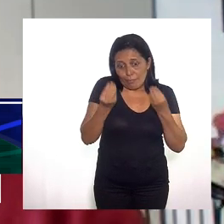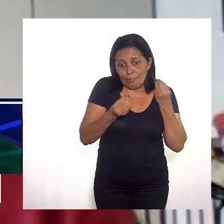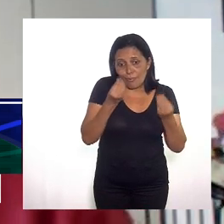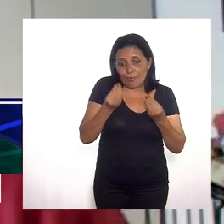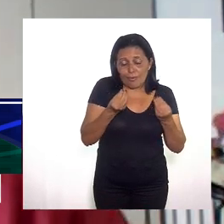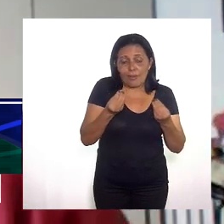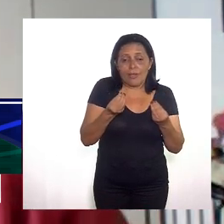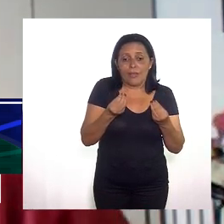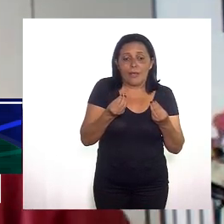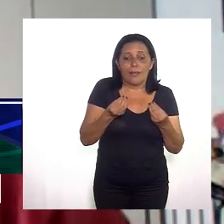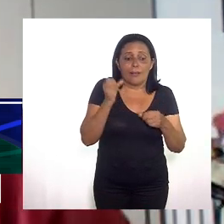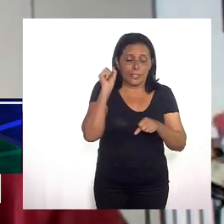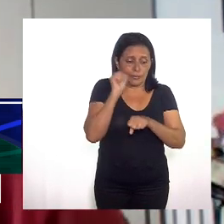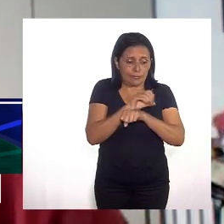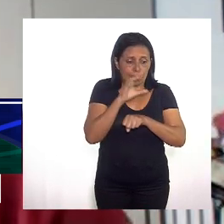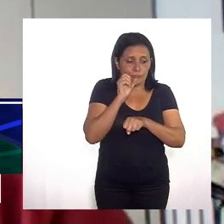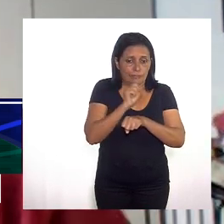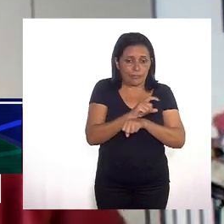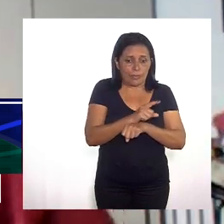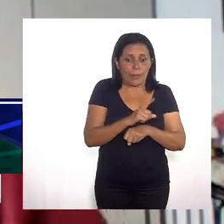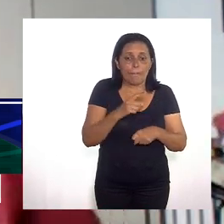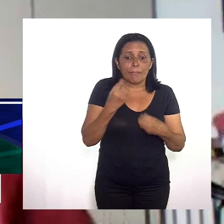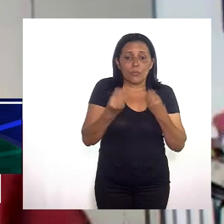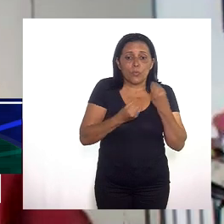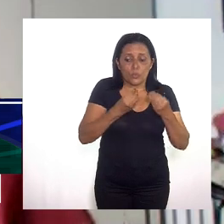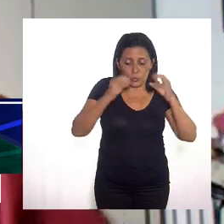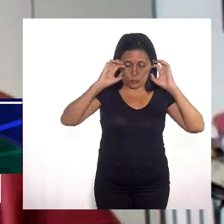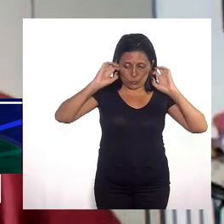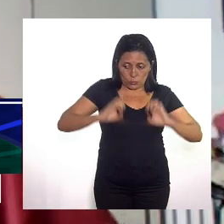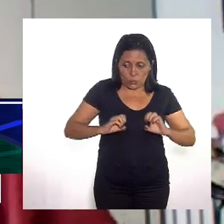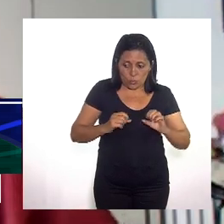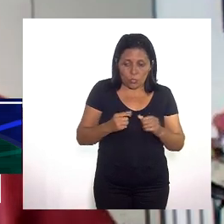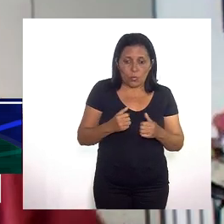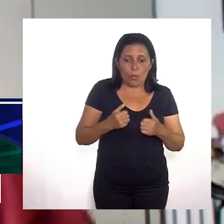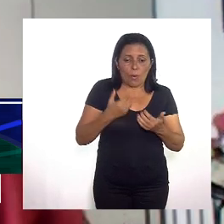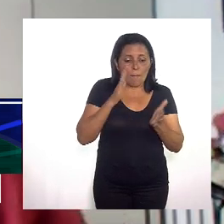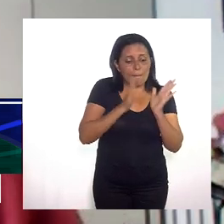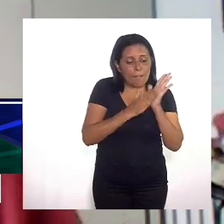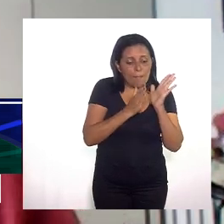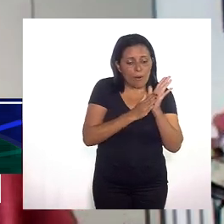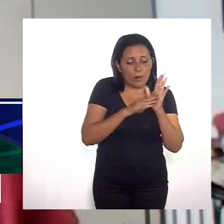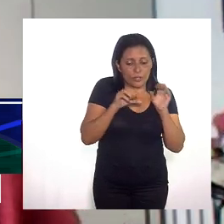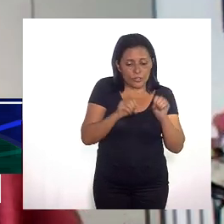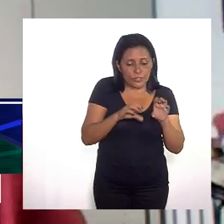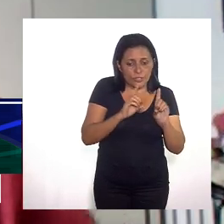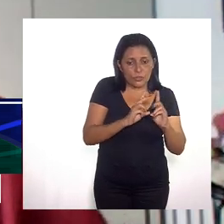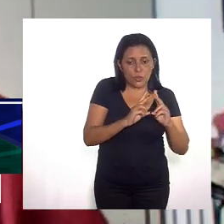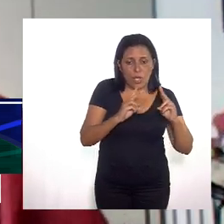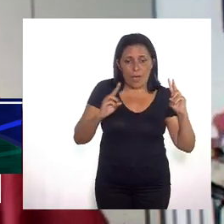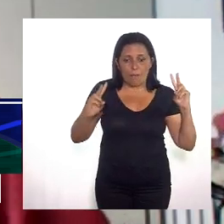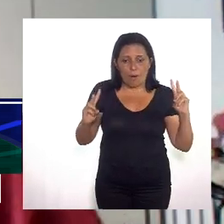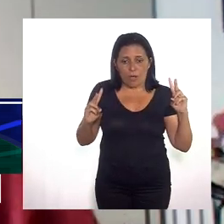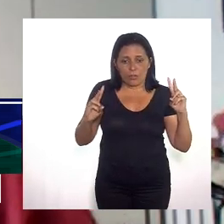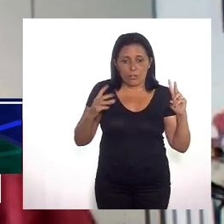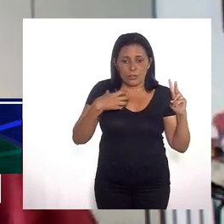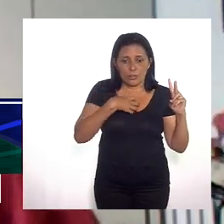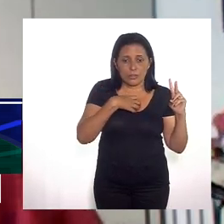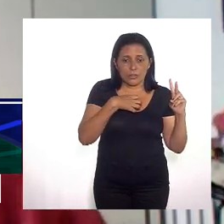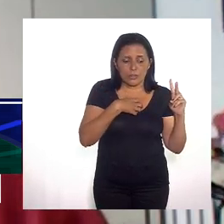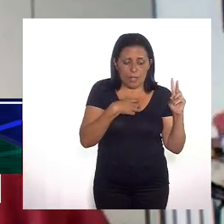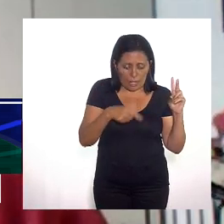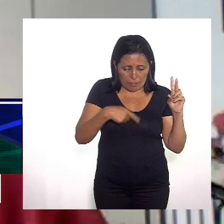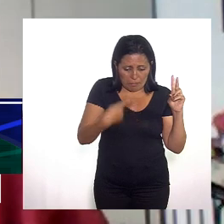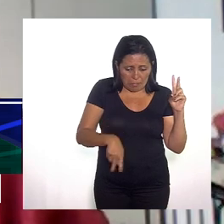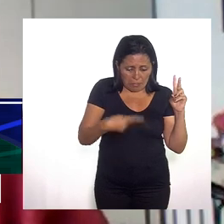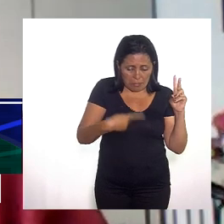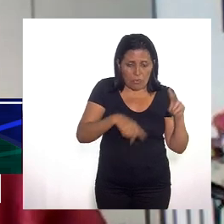maioria dos governos também não estruturou minimamente uma proposta de ensino remoto. Aí eu cito o exemplo do próprio estado do Rio de